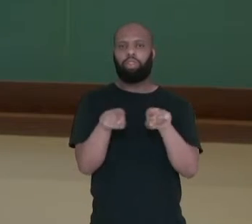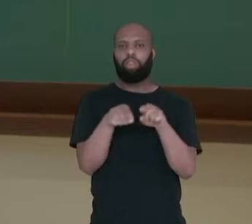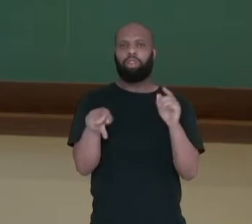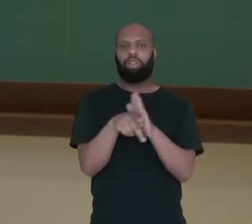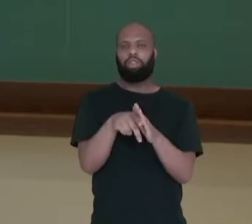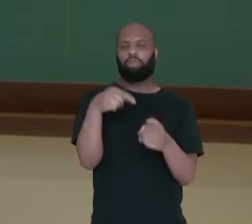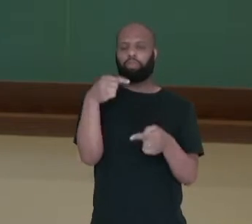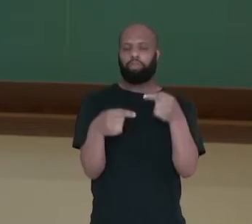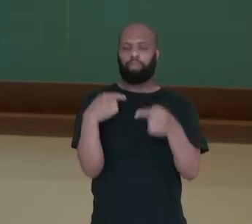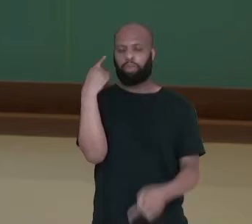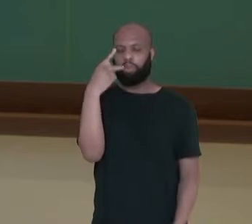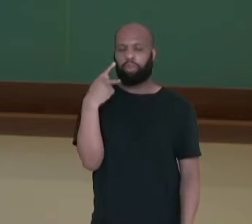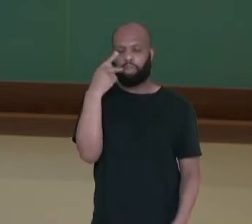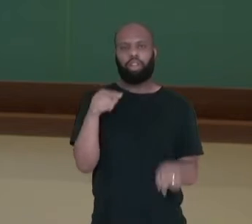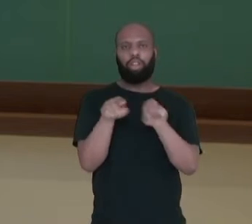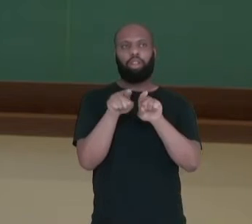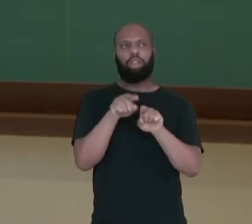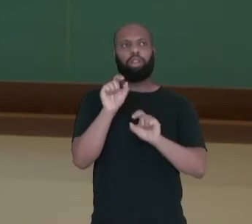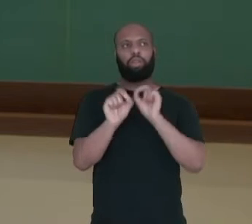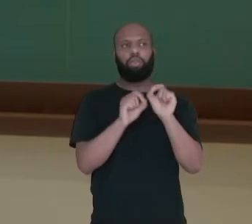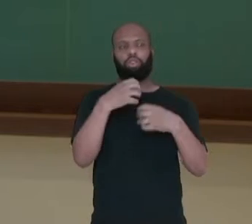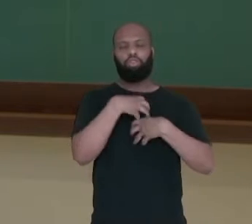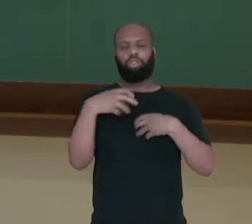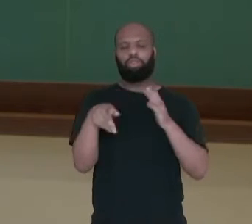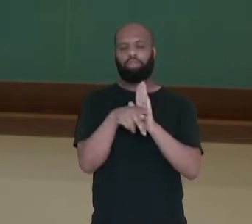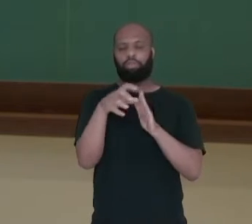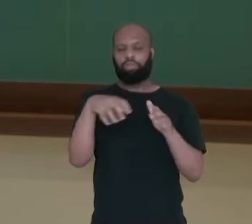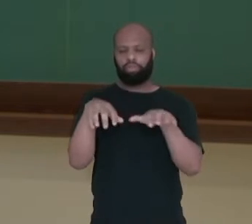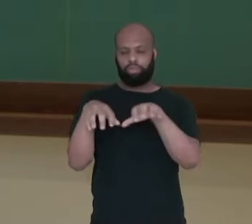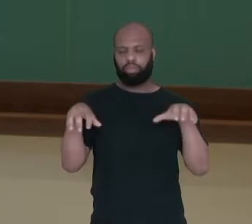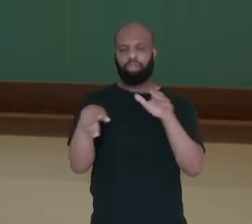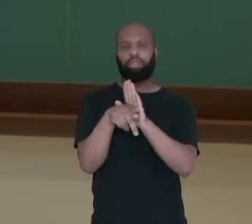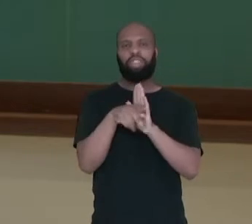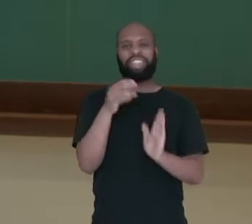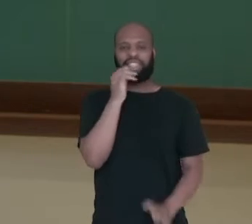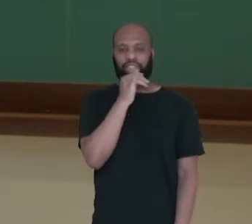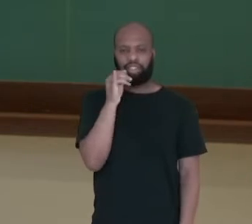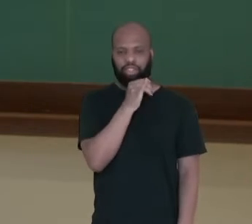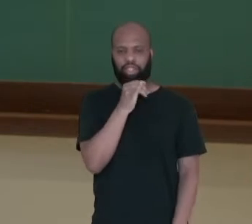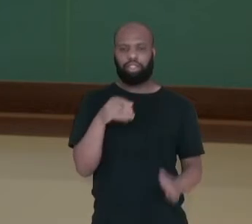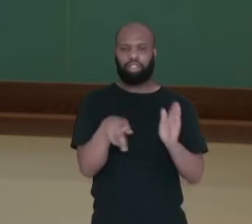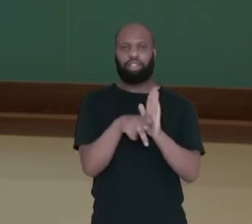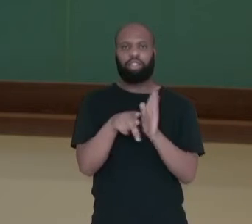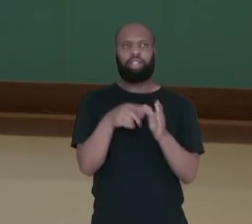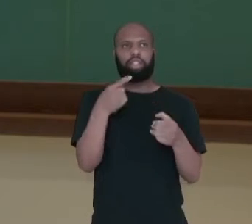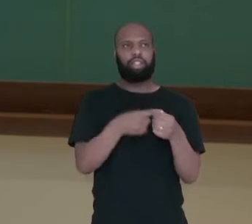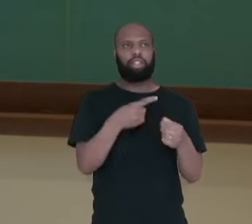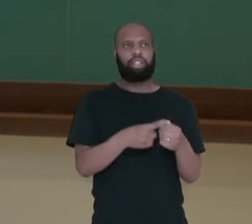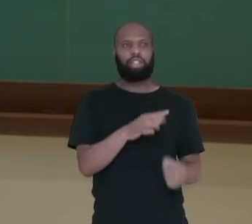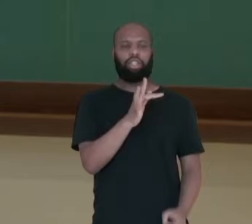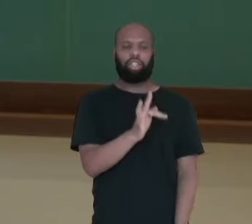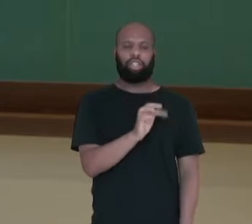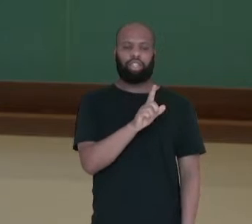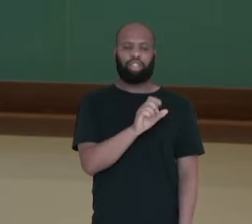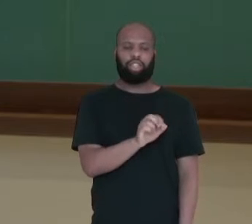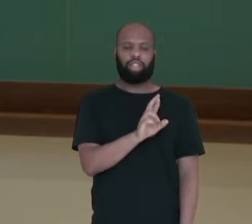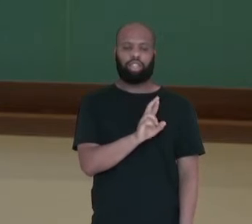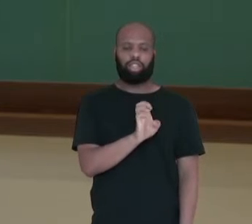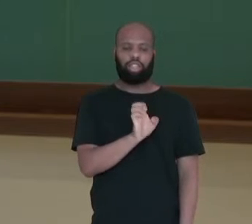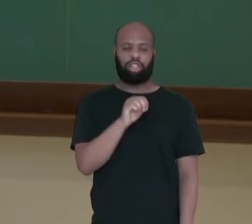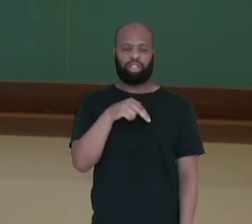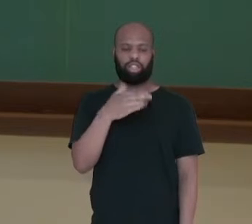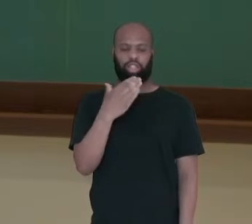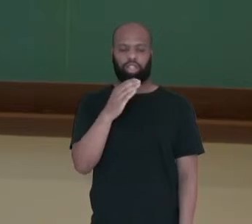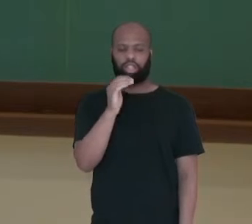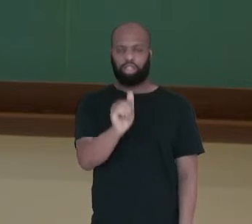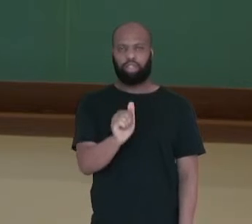questão da fragmentação da Itália, da cidade de Florença, na qual ele residia, e